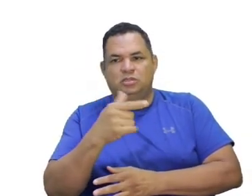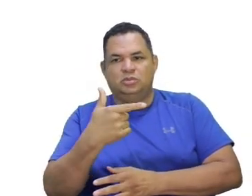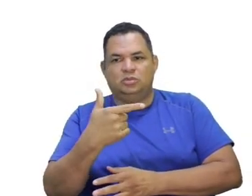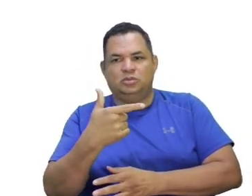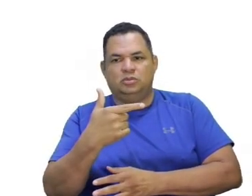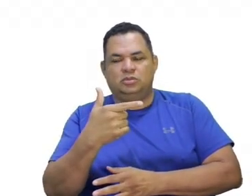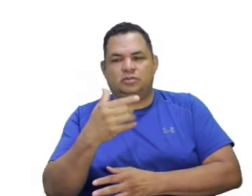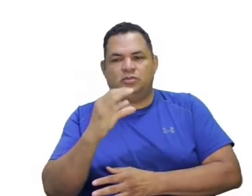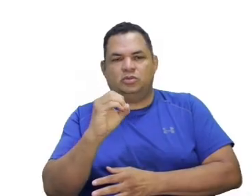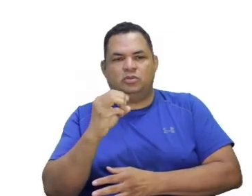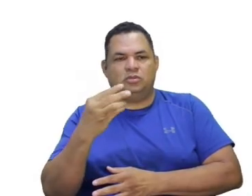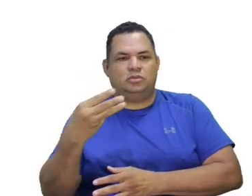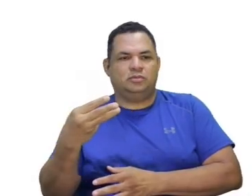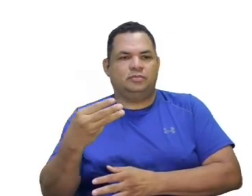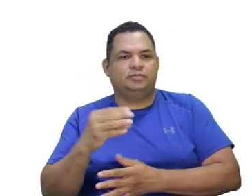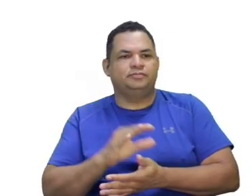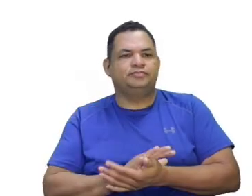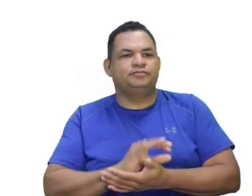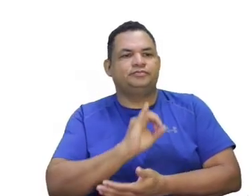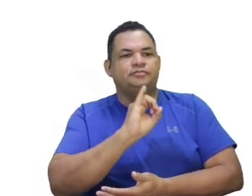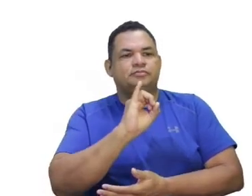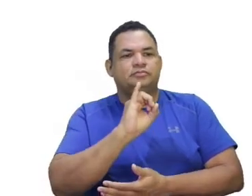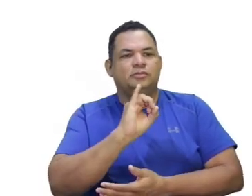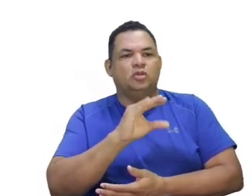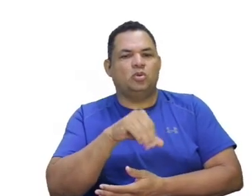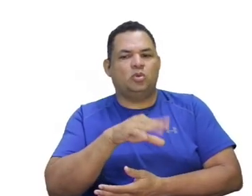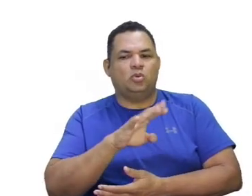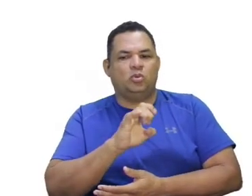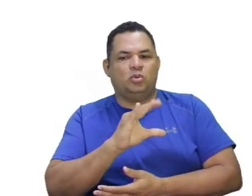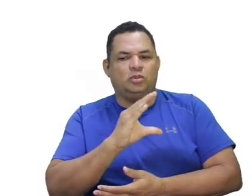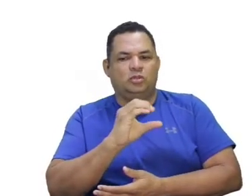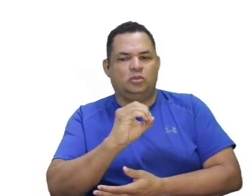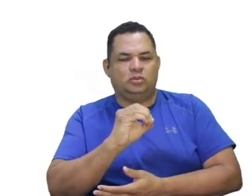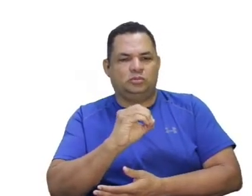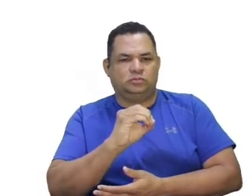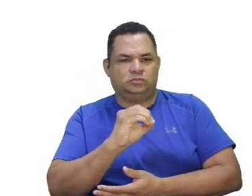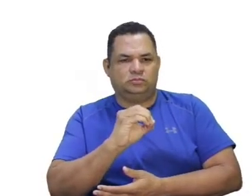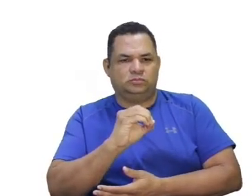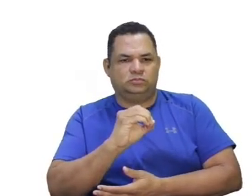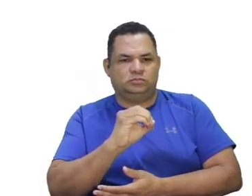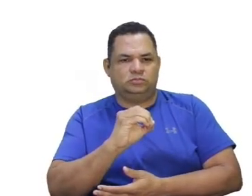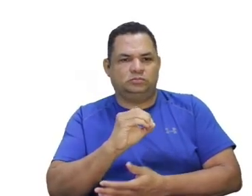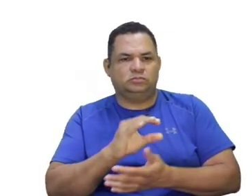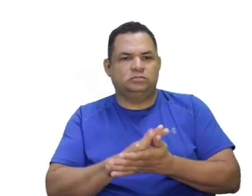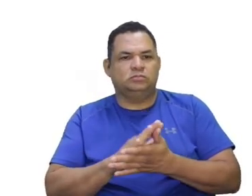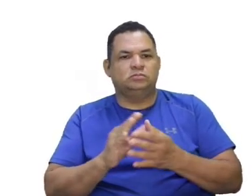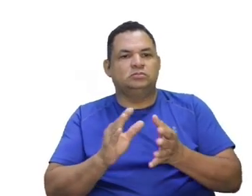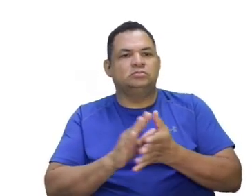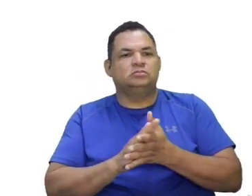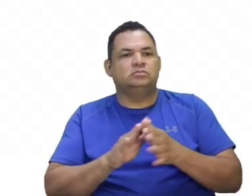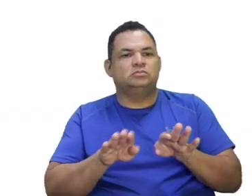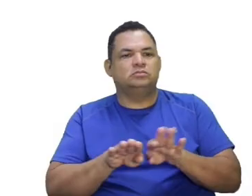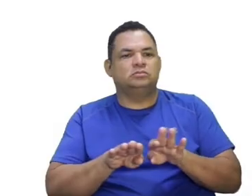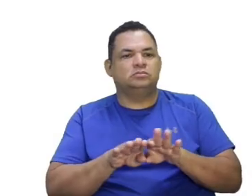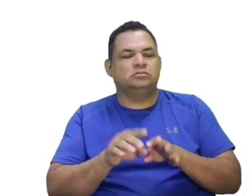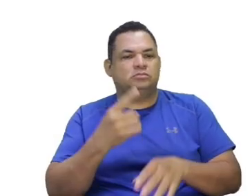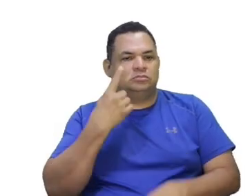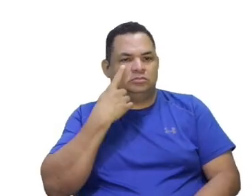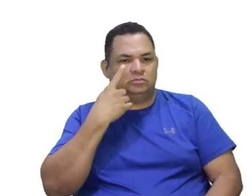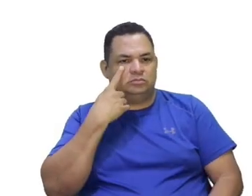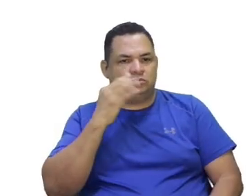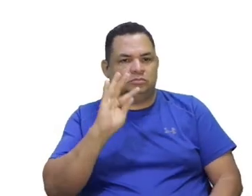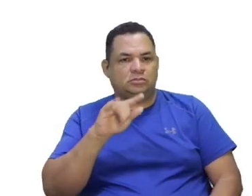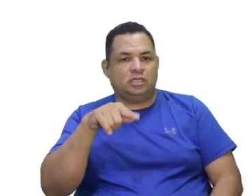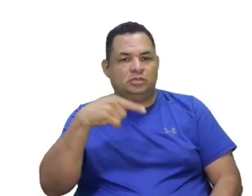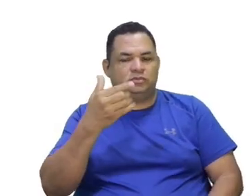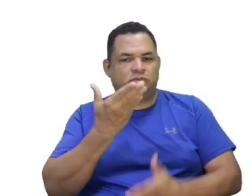Ti2, O3. Isso aqui, iônico. Iônico, a gente vai observar nas